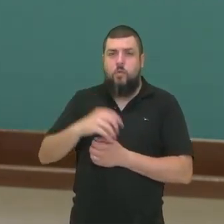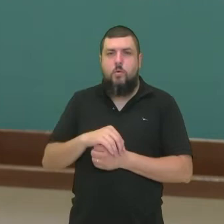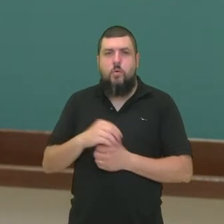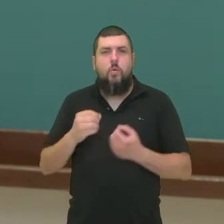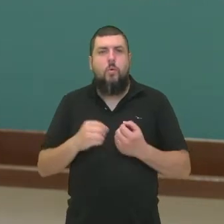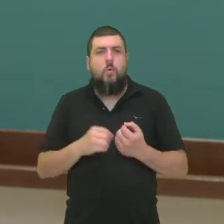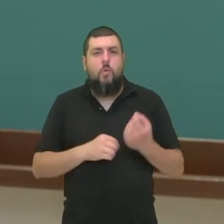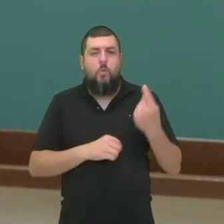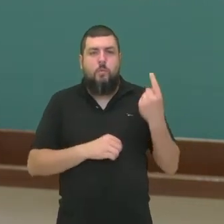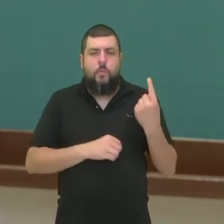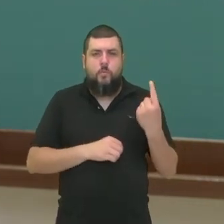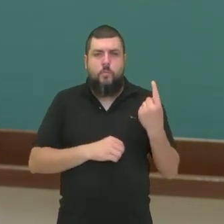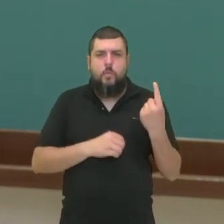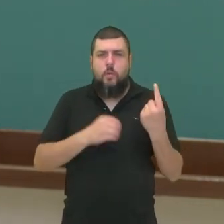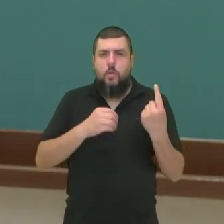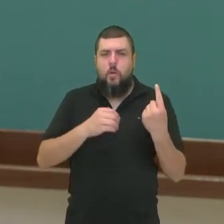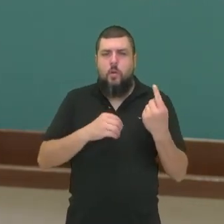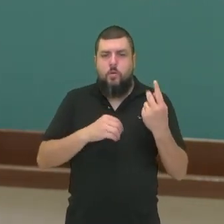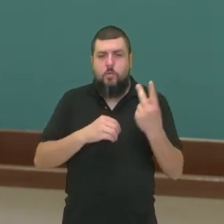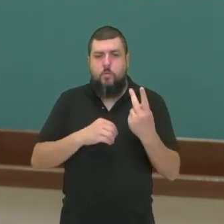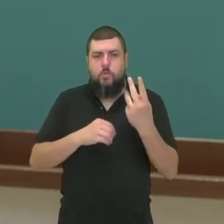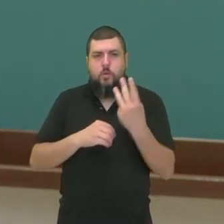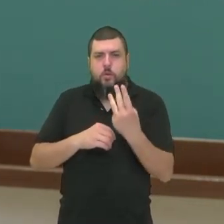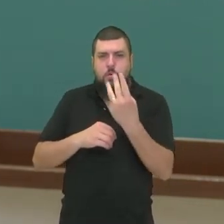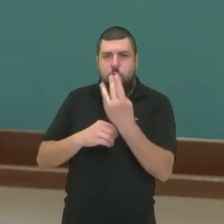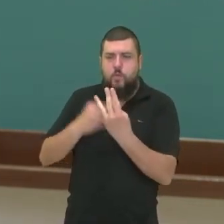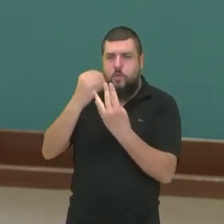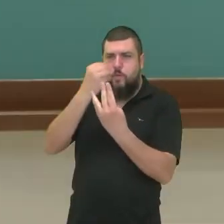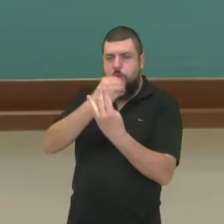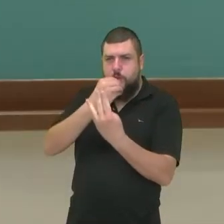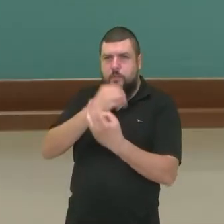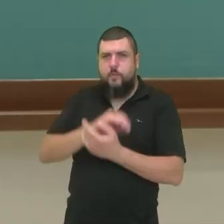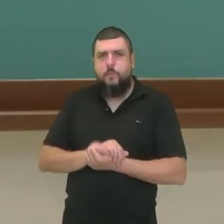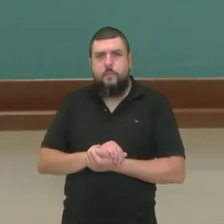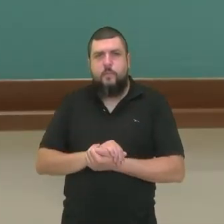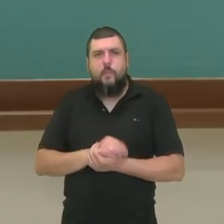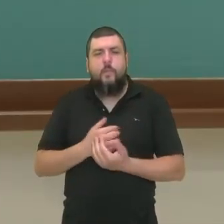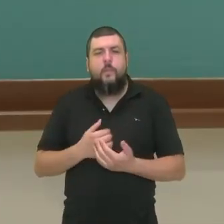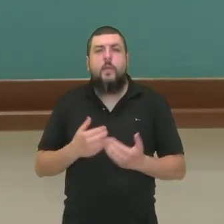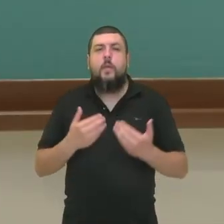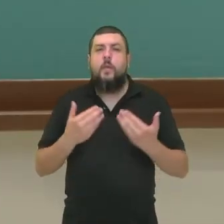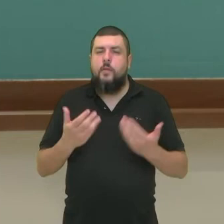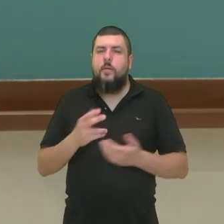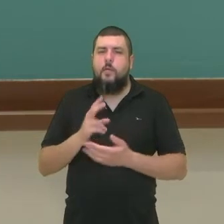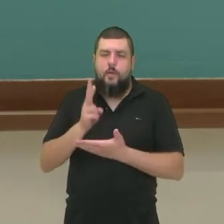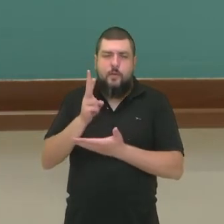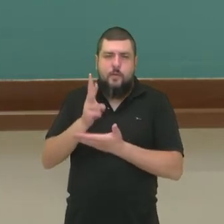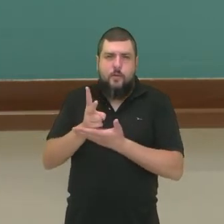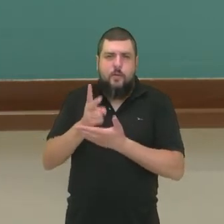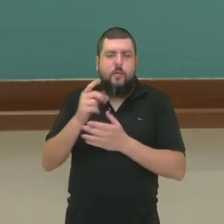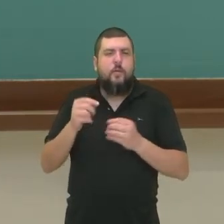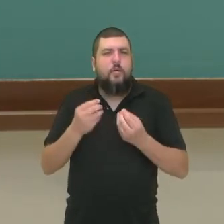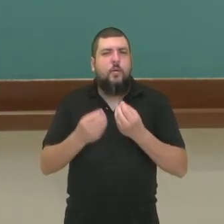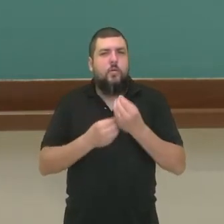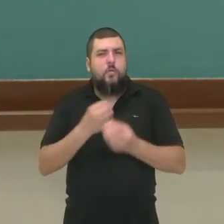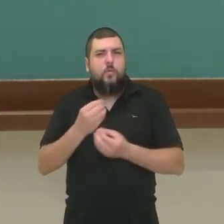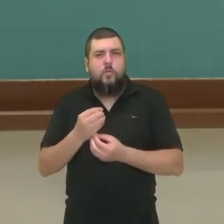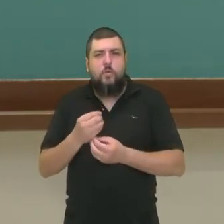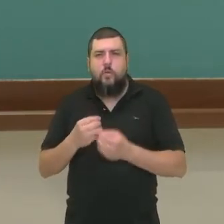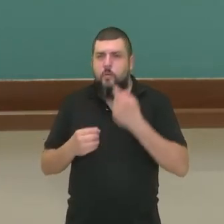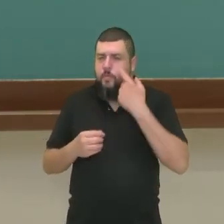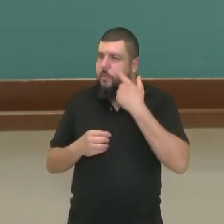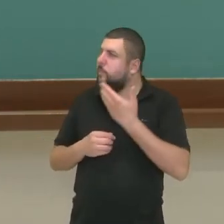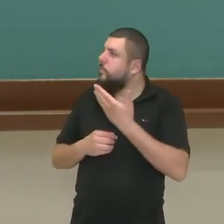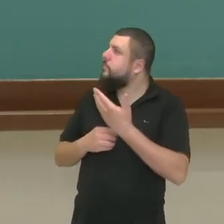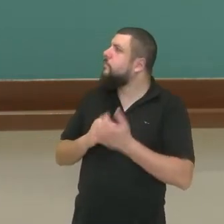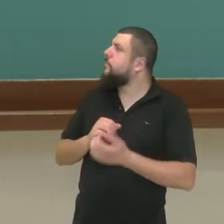forte, o segundo, o terceiro e o quarto tempos mais fracos, né? Então, vai ser sempre essa sequência. O binário, o primeiro é